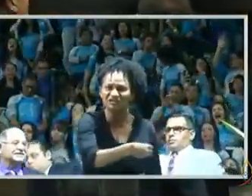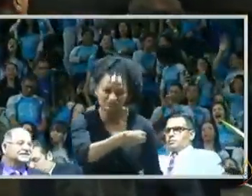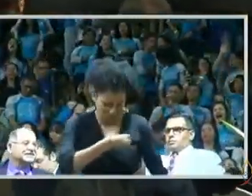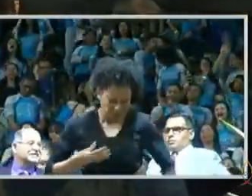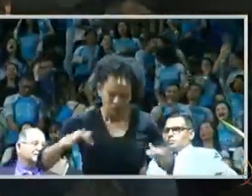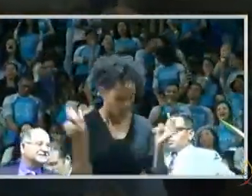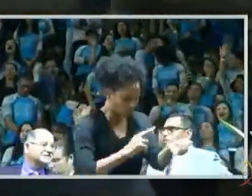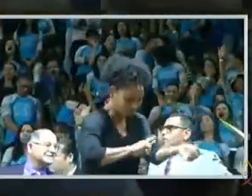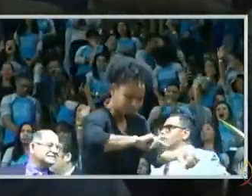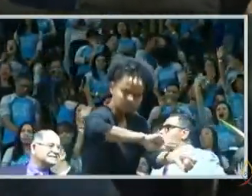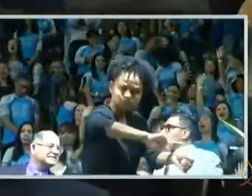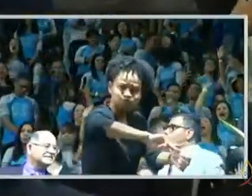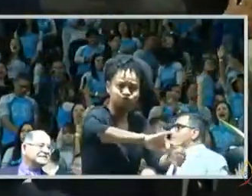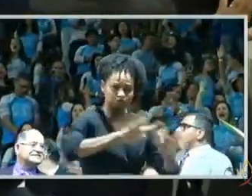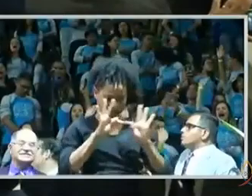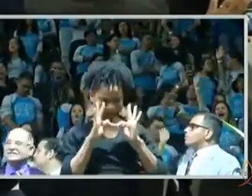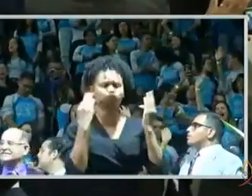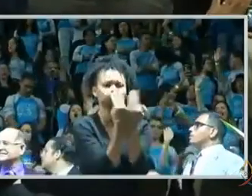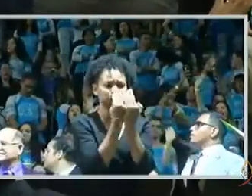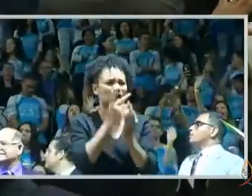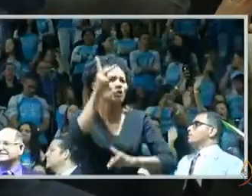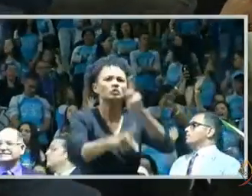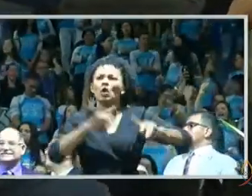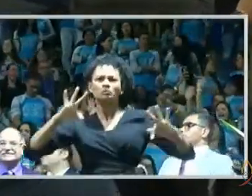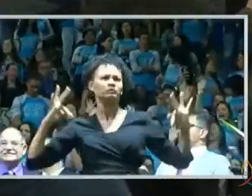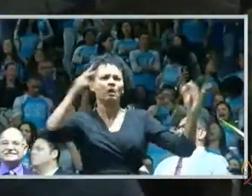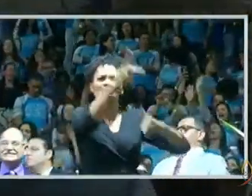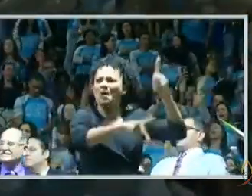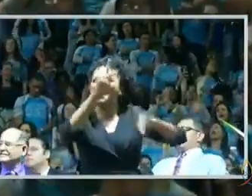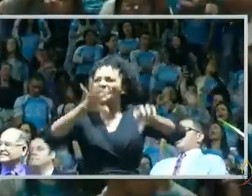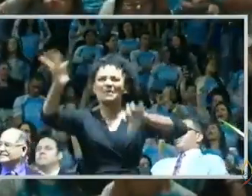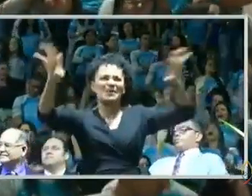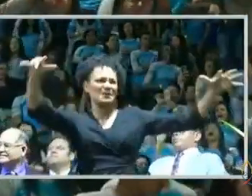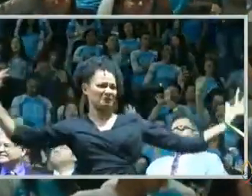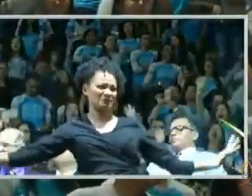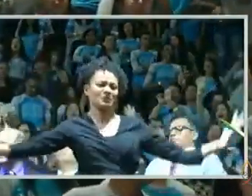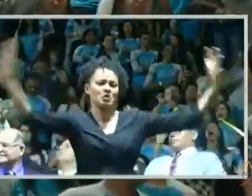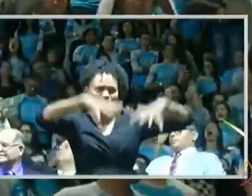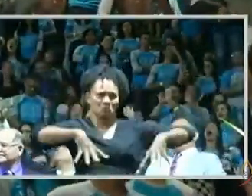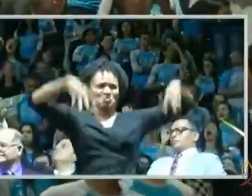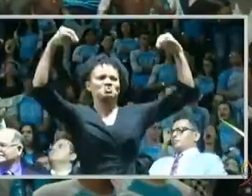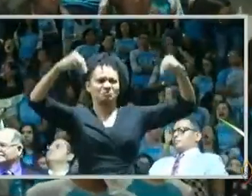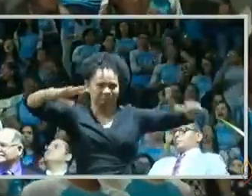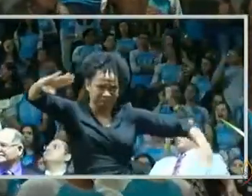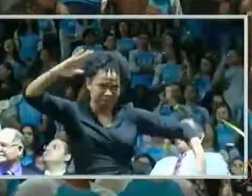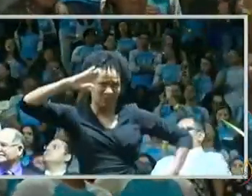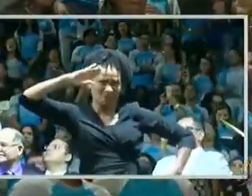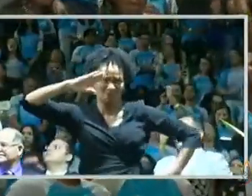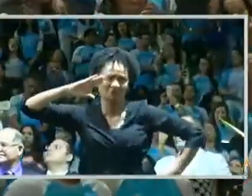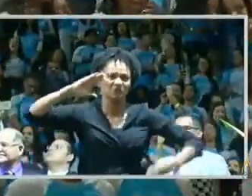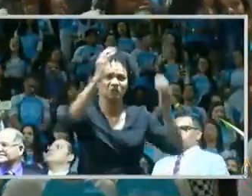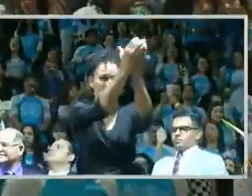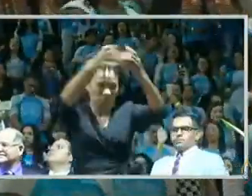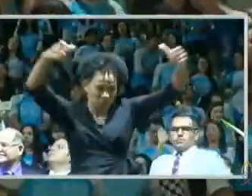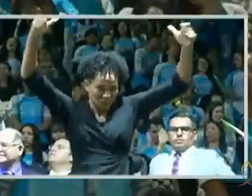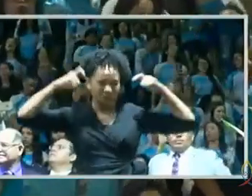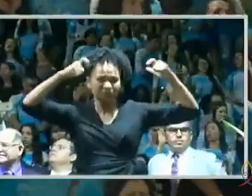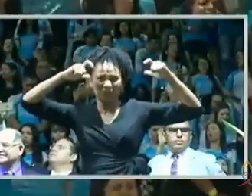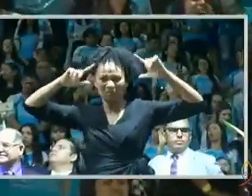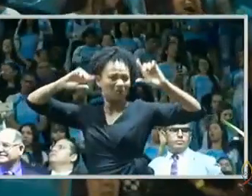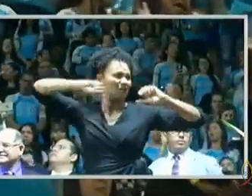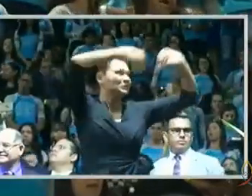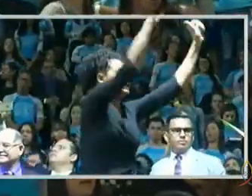raça, tribo, todos o pátio do palácio do rei Nabucodonosor, para adorarem a estátua